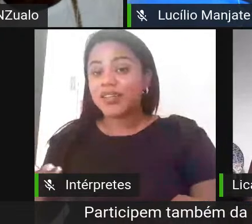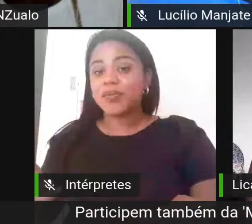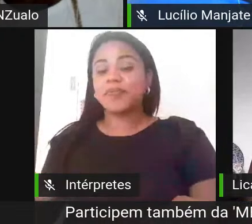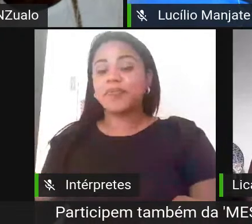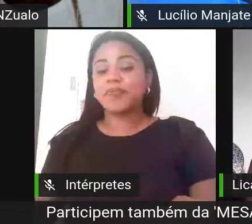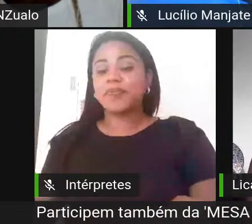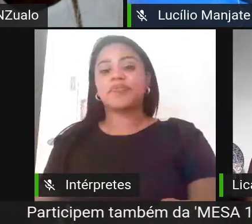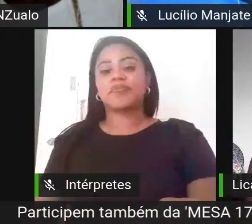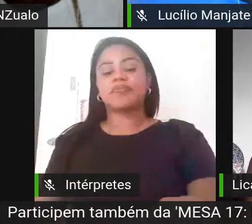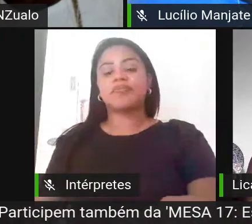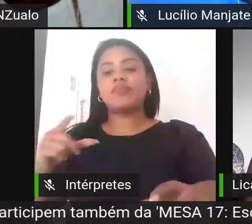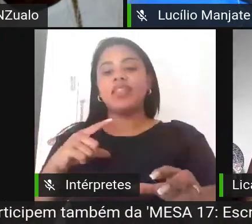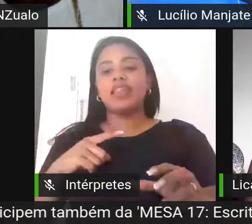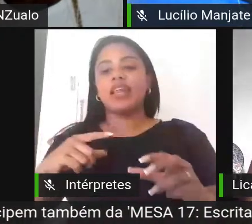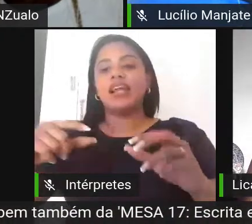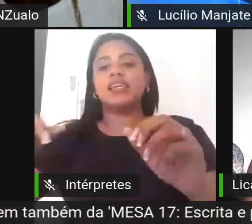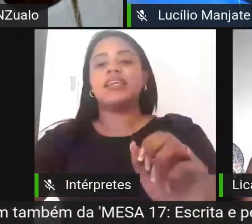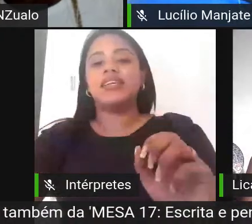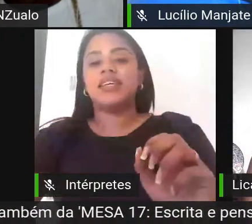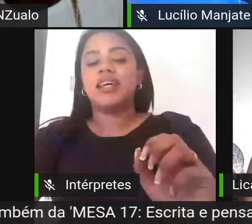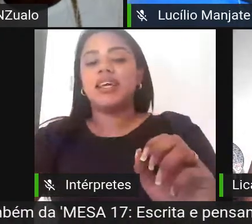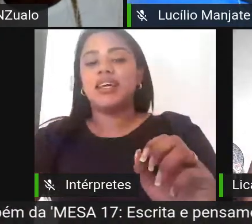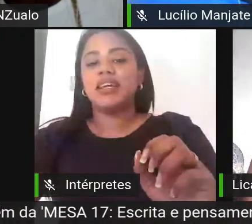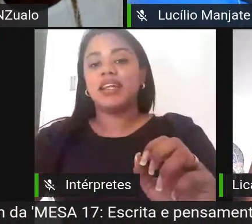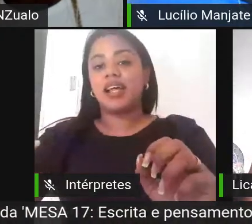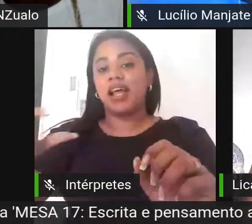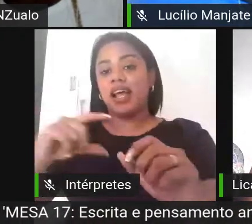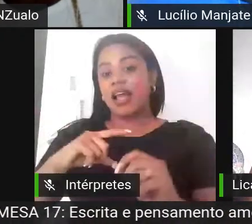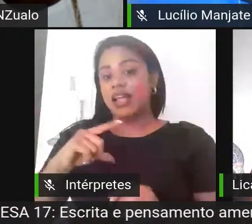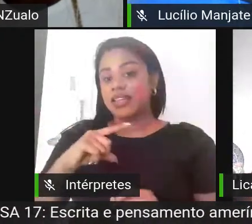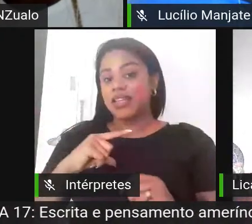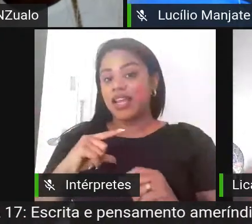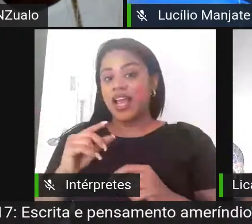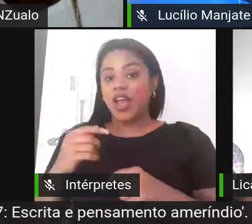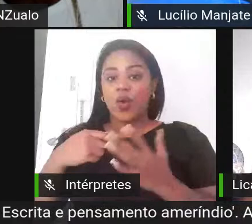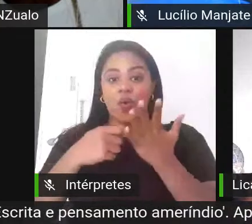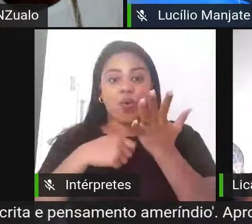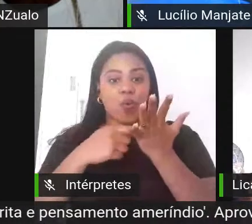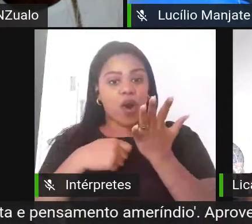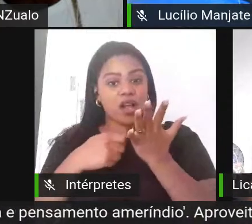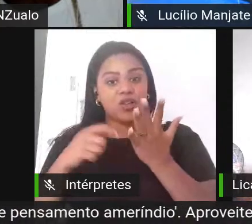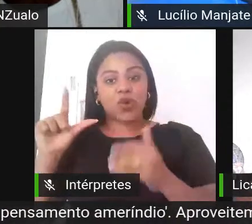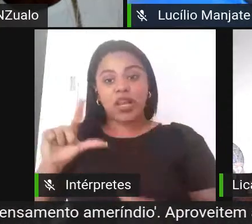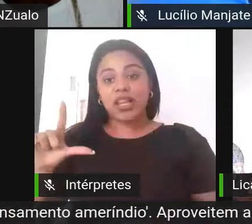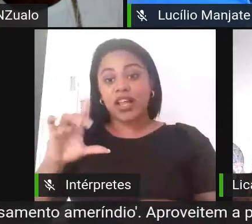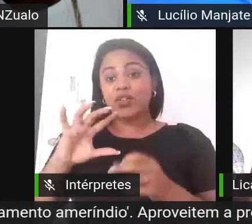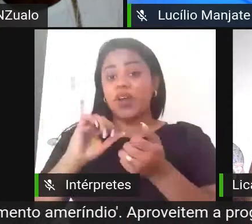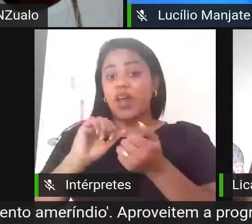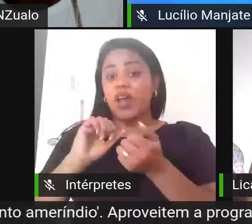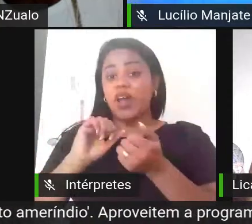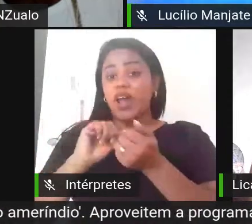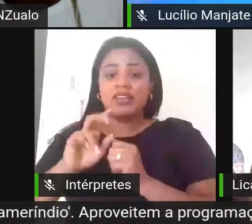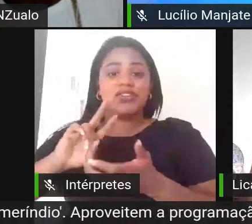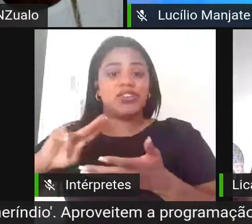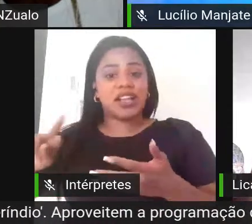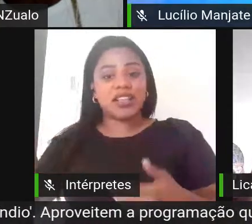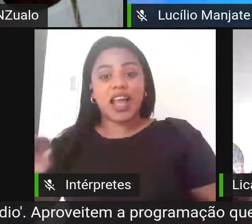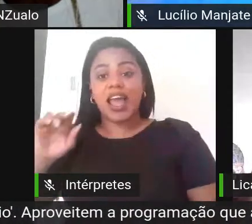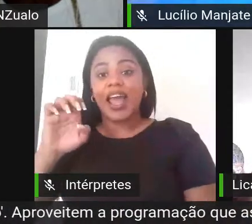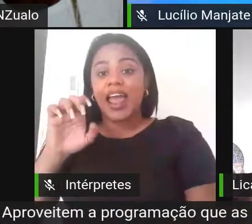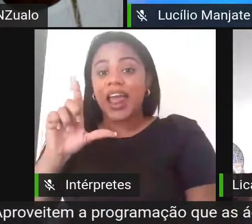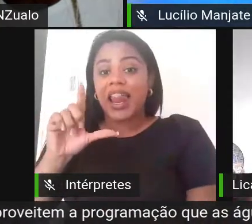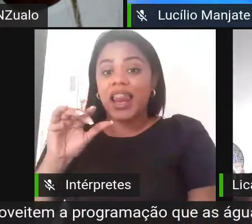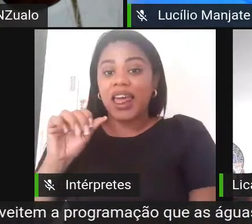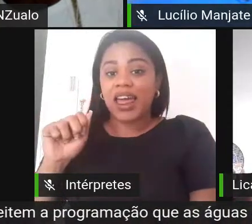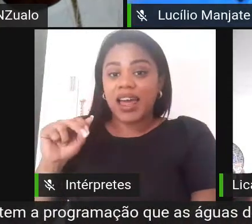Pelo menos uma tem que ser de um autor moçambicano, seja literatura, discos, filmes, etc. A Helena avançou bem com isso, até porque estamos a ser